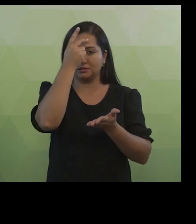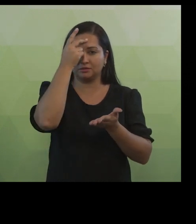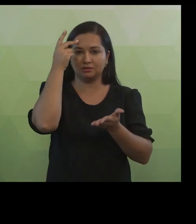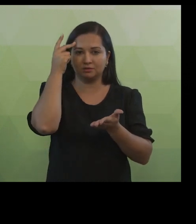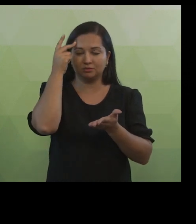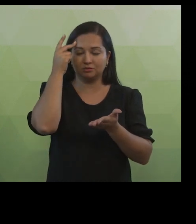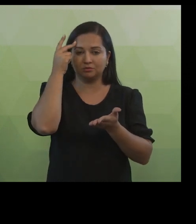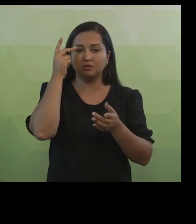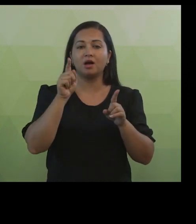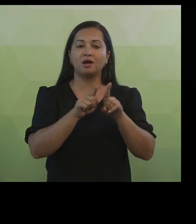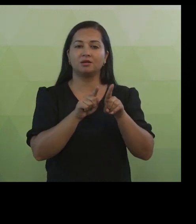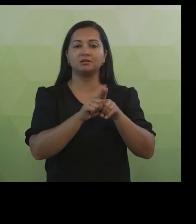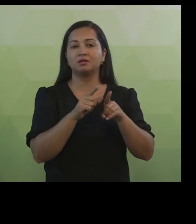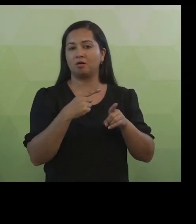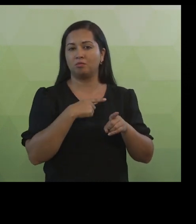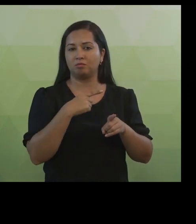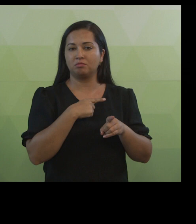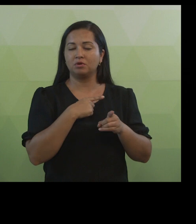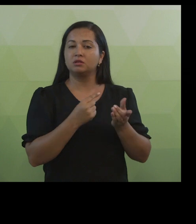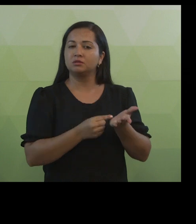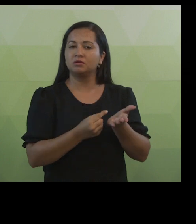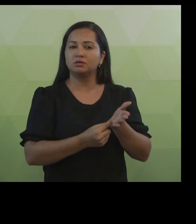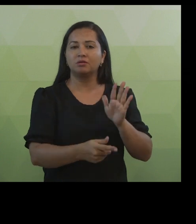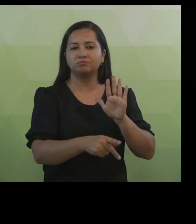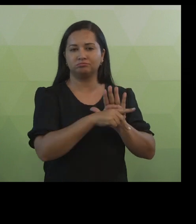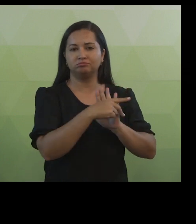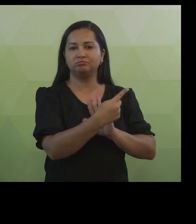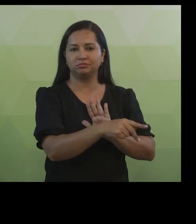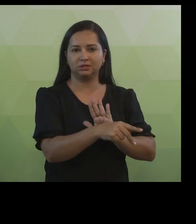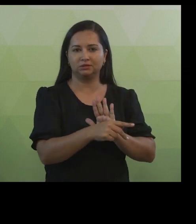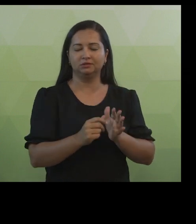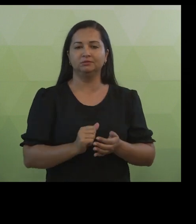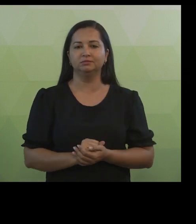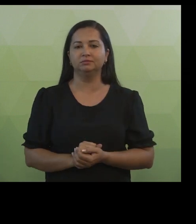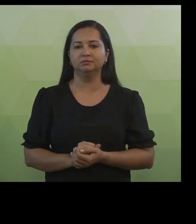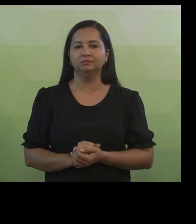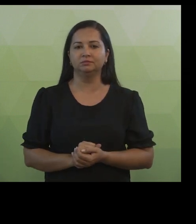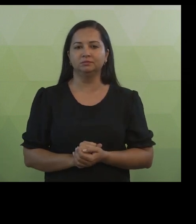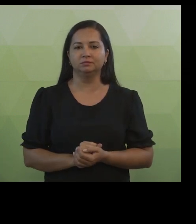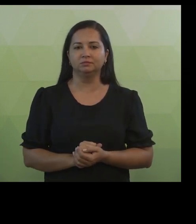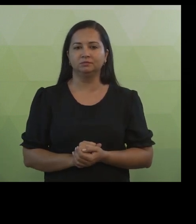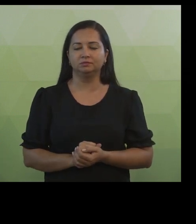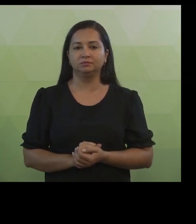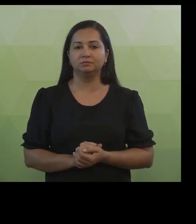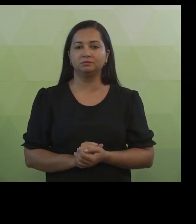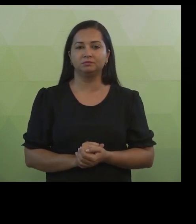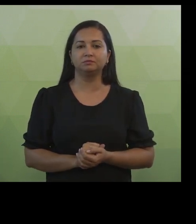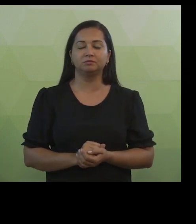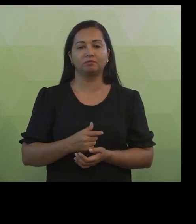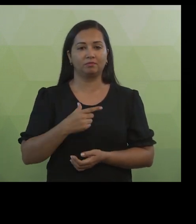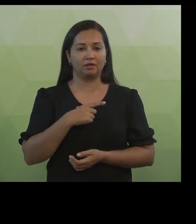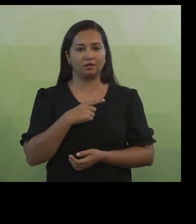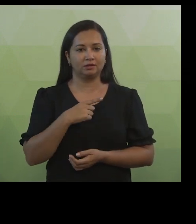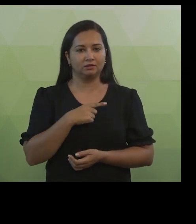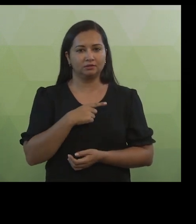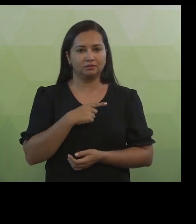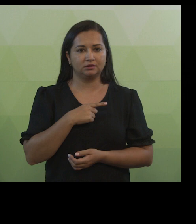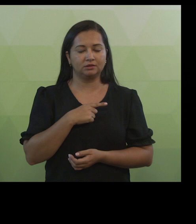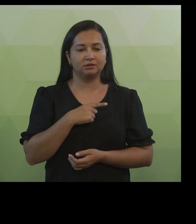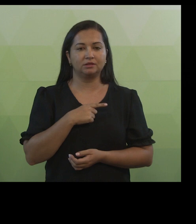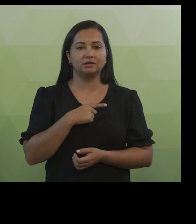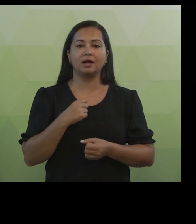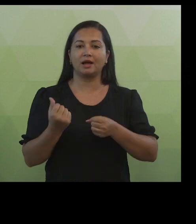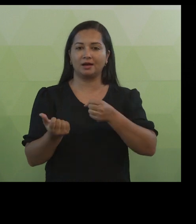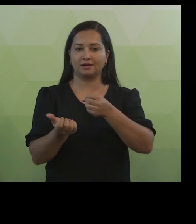Temos então conceitualmente na orientação a objetos os termos de superclasse ou